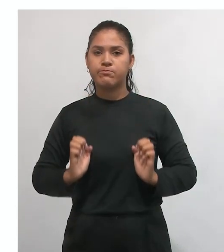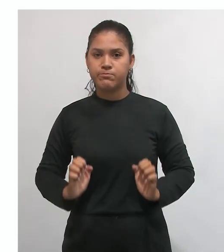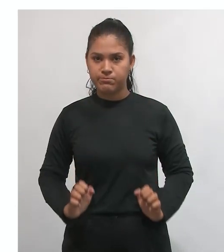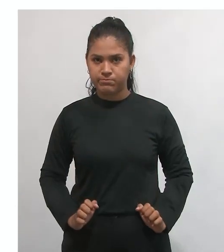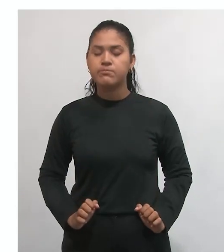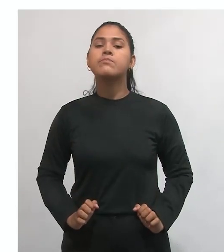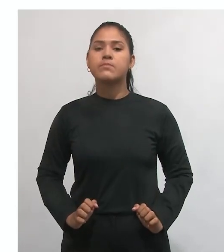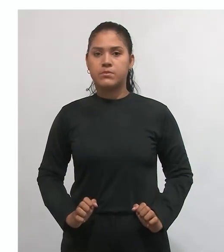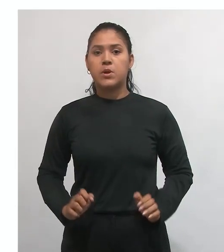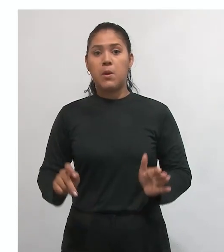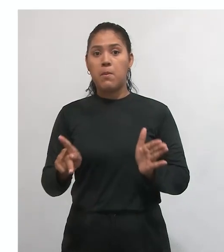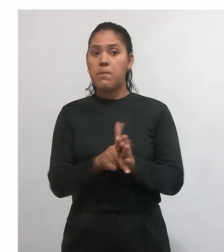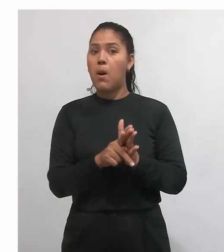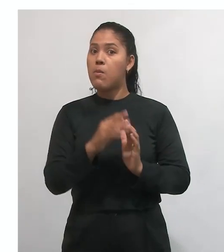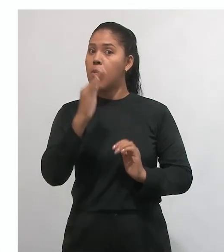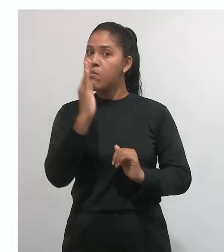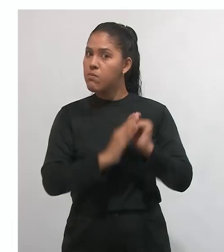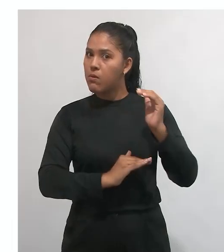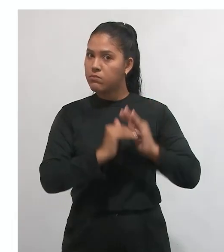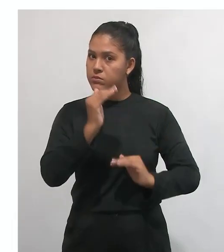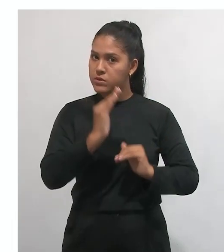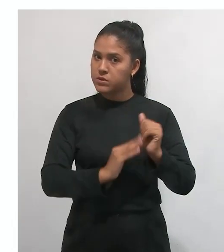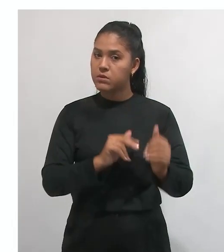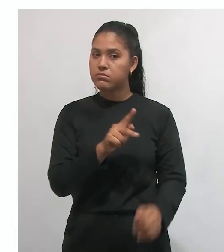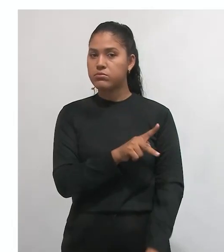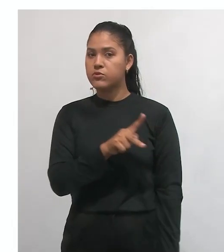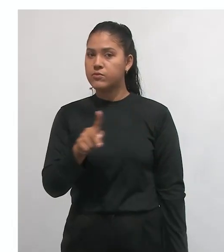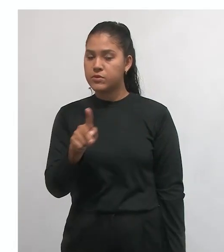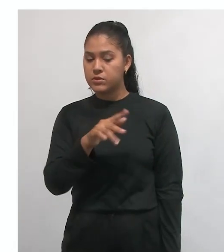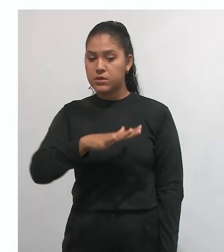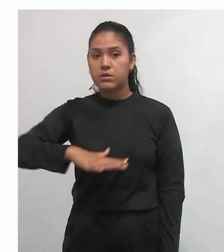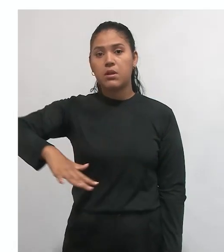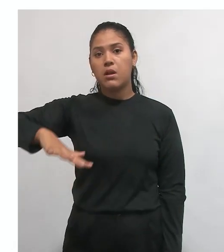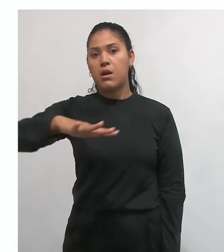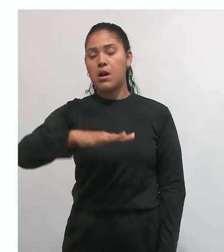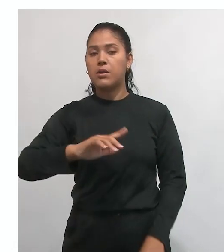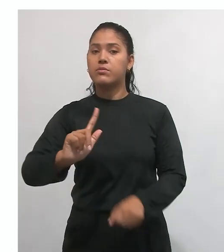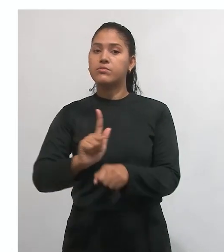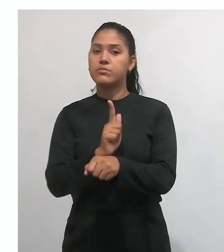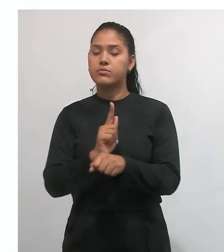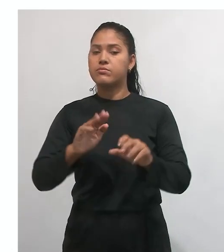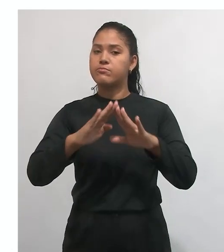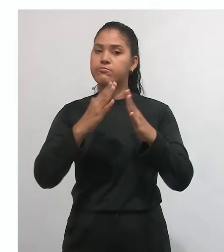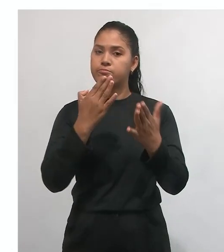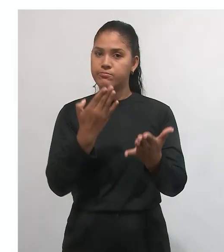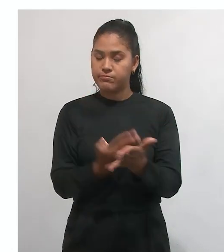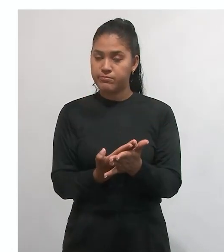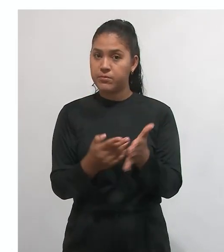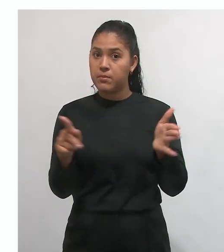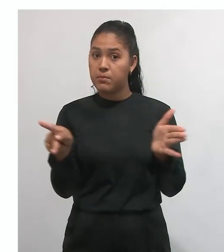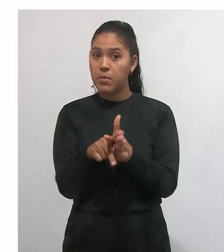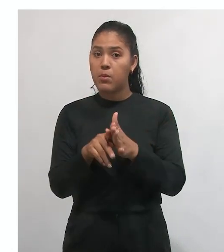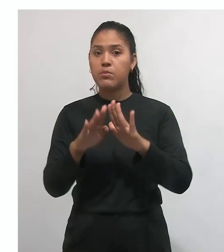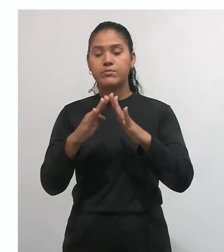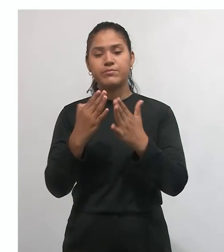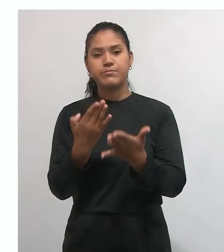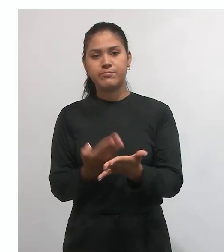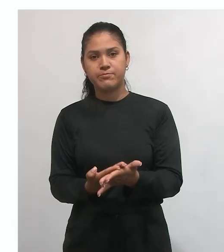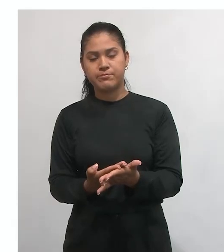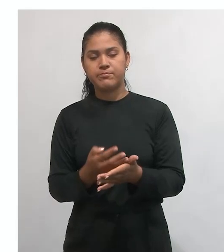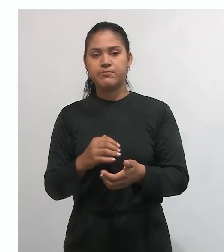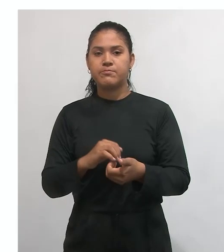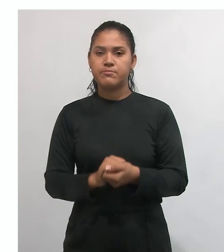princípios éticos requeridos pela profissão relacionada ao estágio e às normas internas da